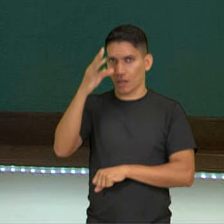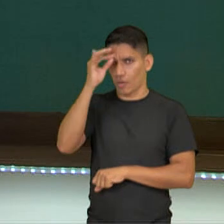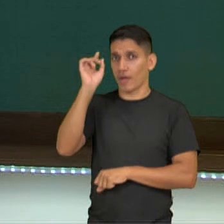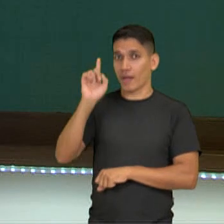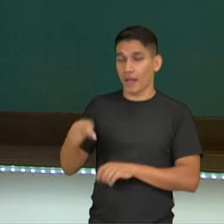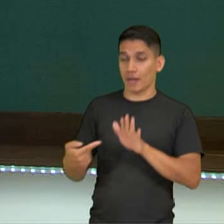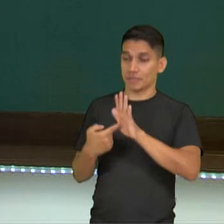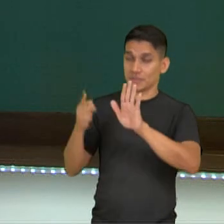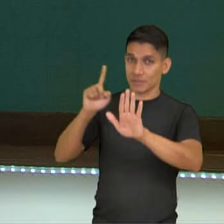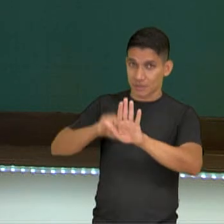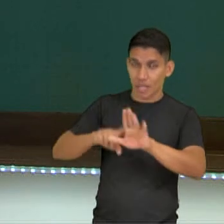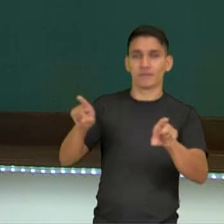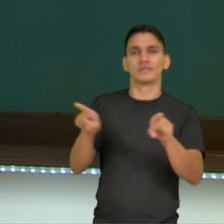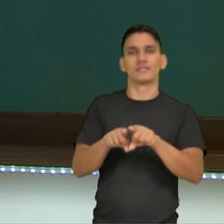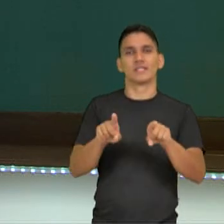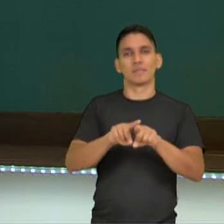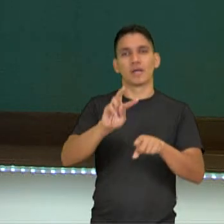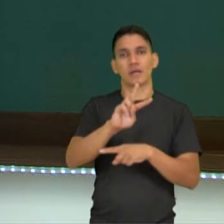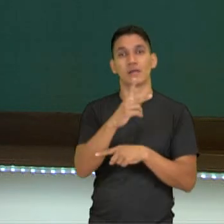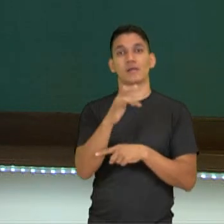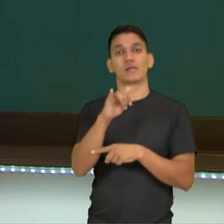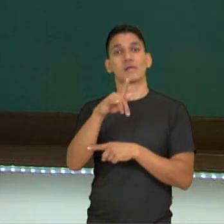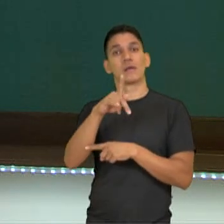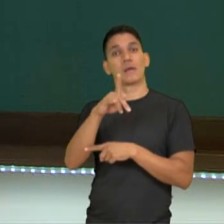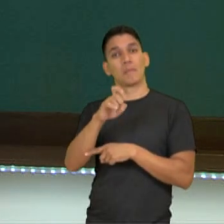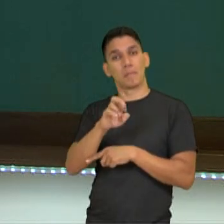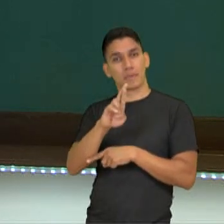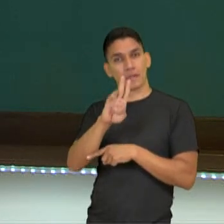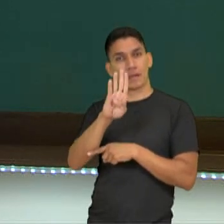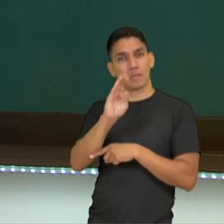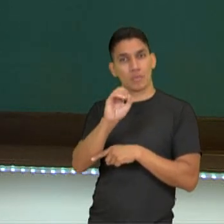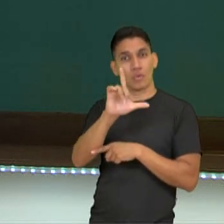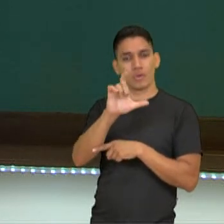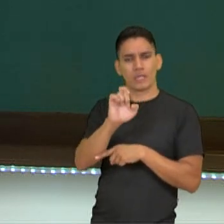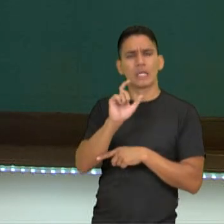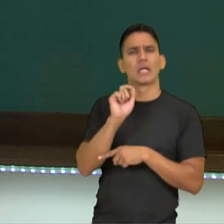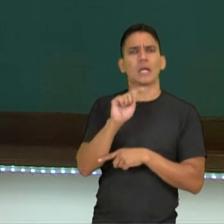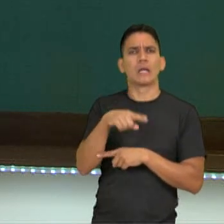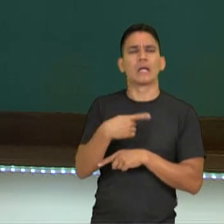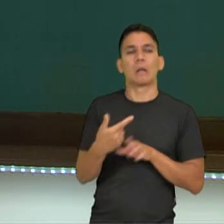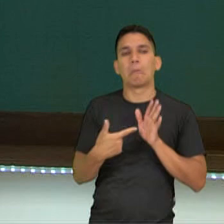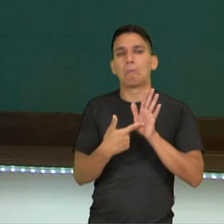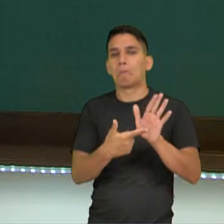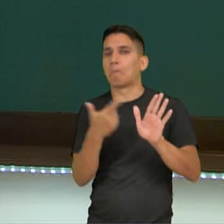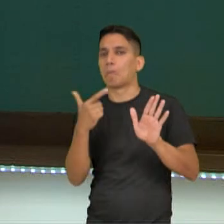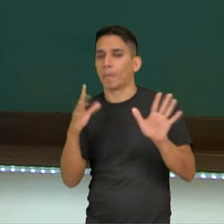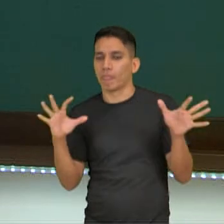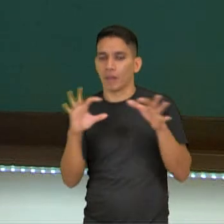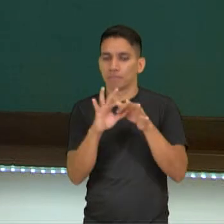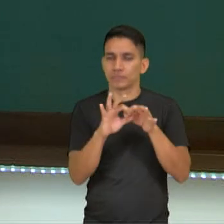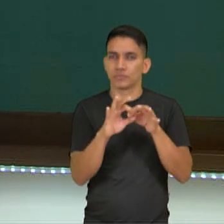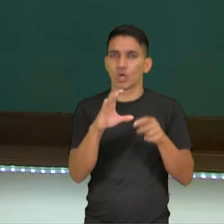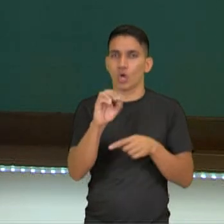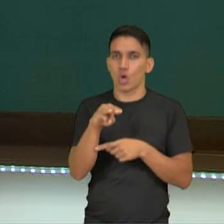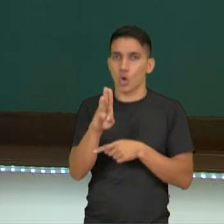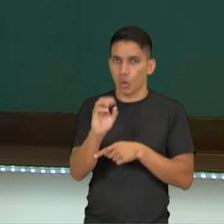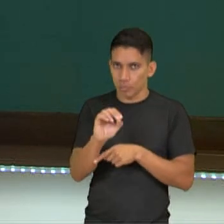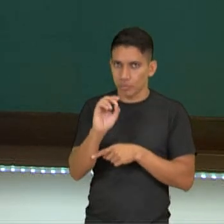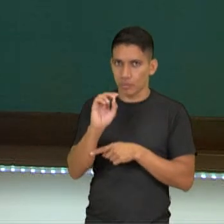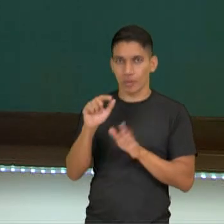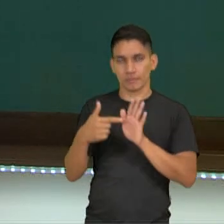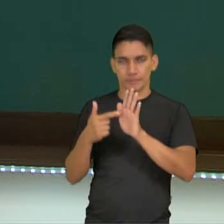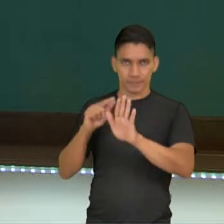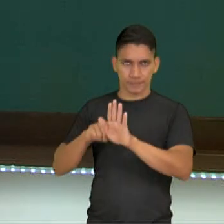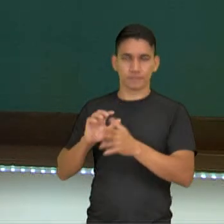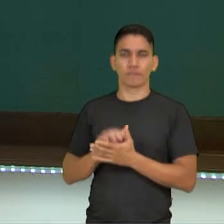a hipérbole, certo? A metáfora, uma comparação que acontece sem o uso do conectivo como, né? E a